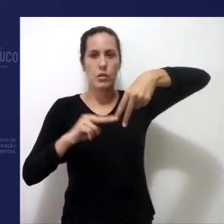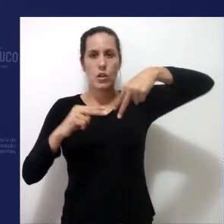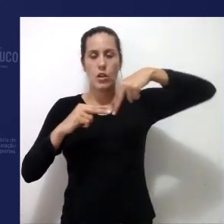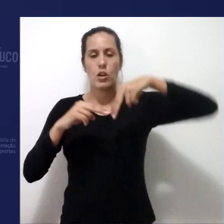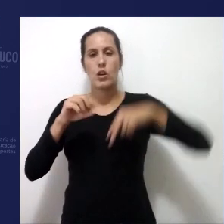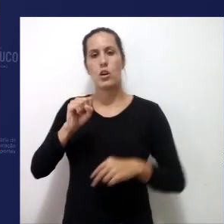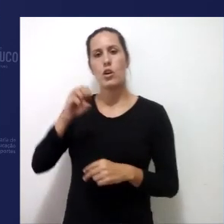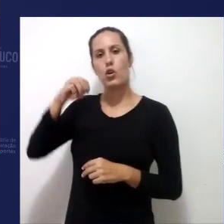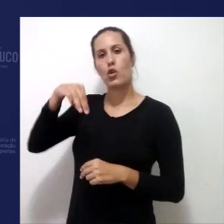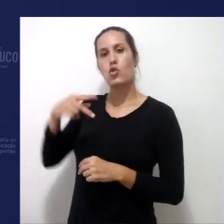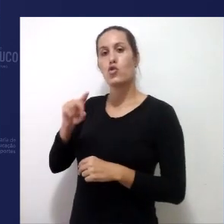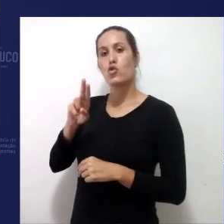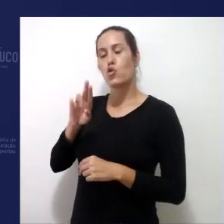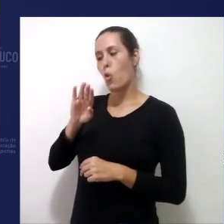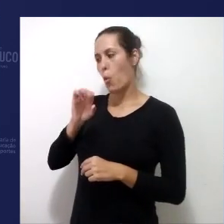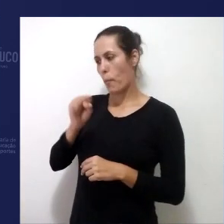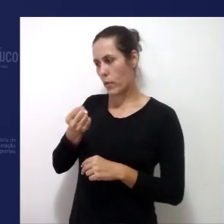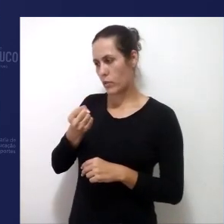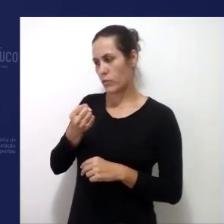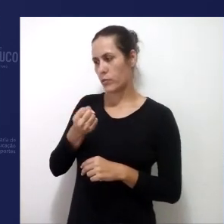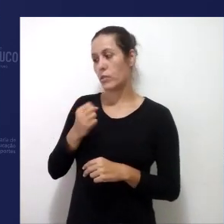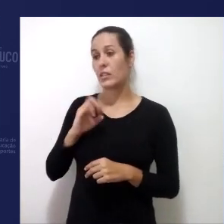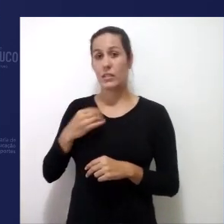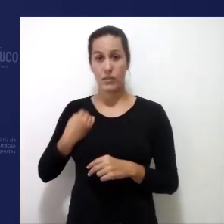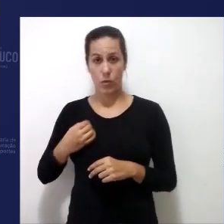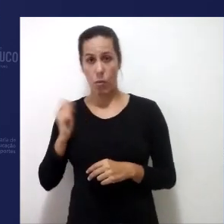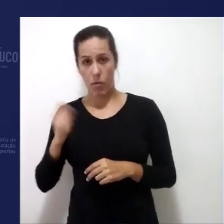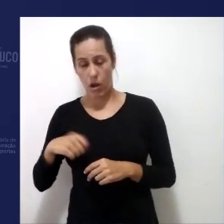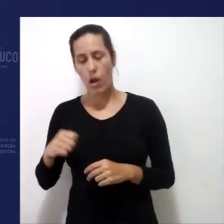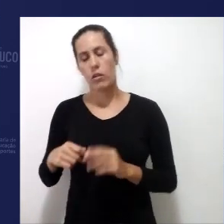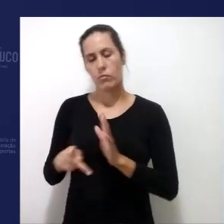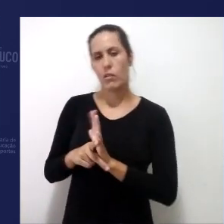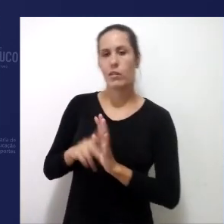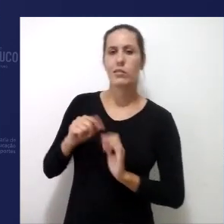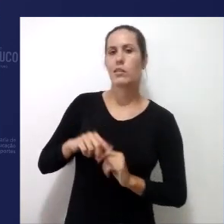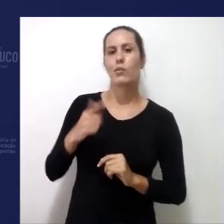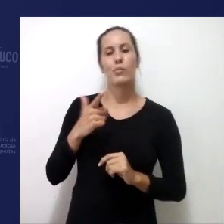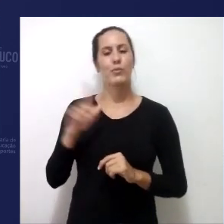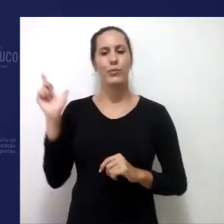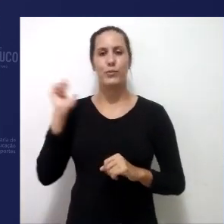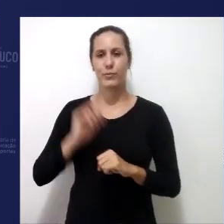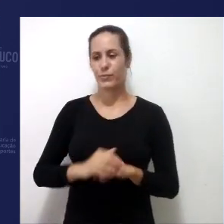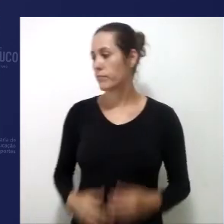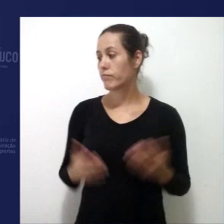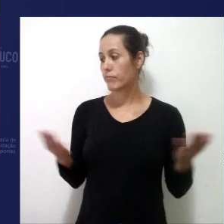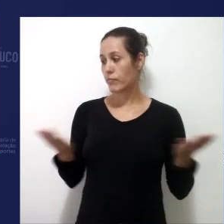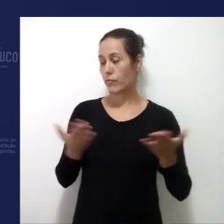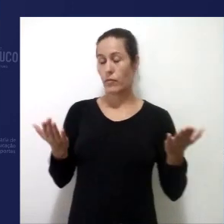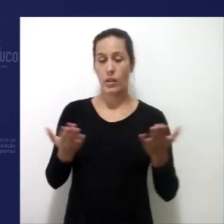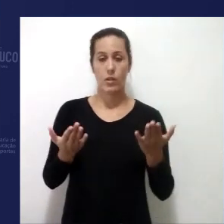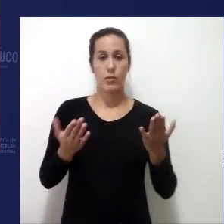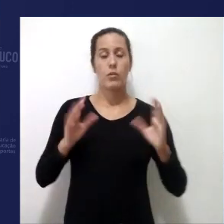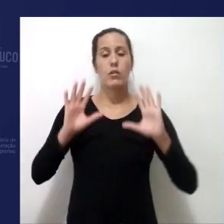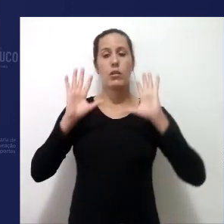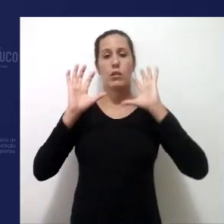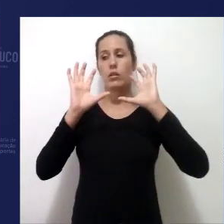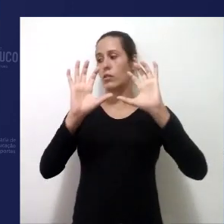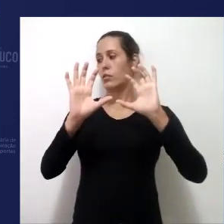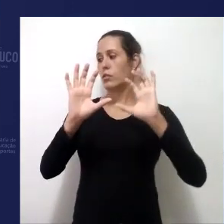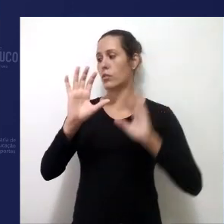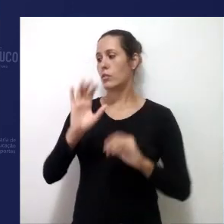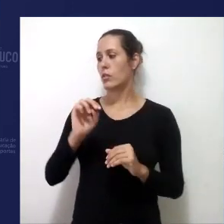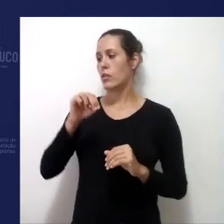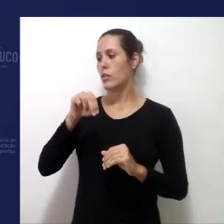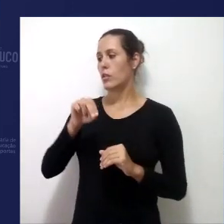uma cirrostratus. Bora agora falar sobre as nuvens altas. E falando sobre as nuvens